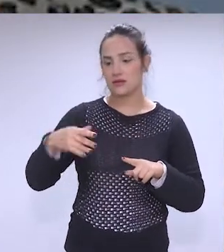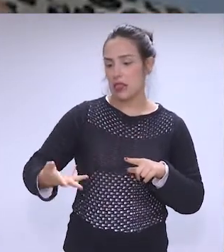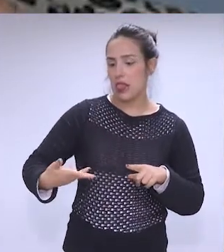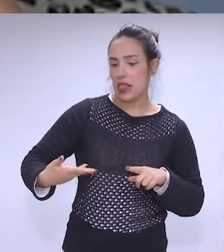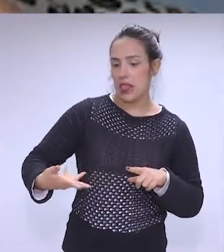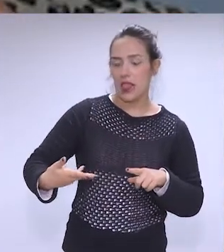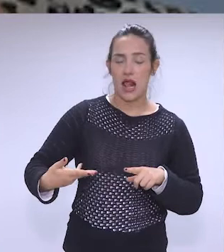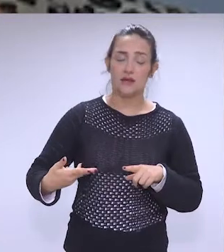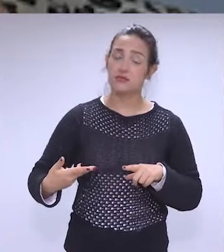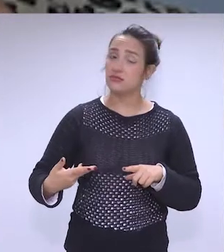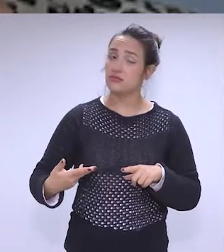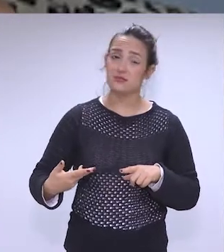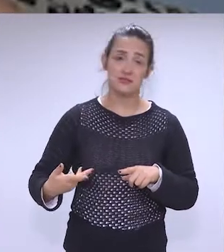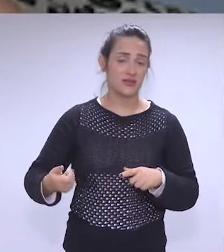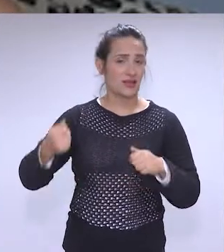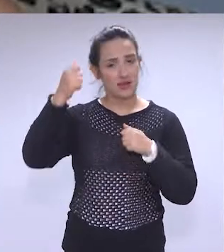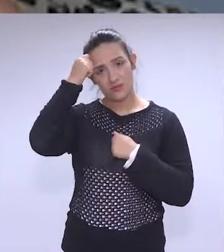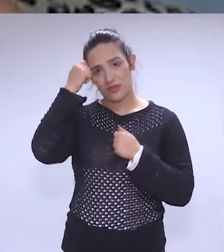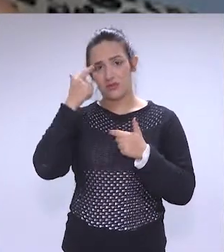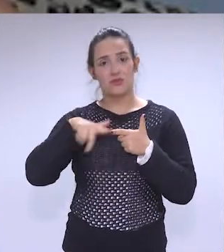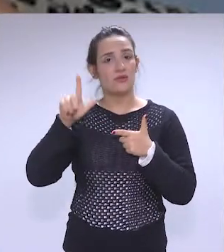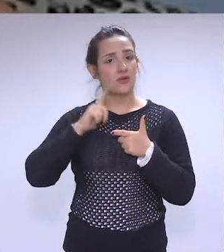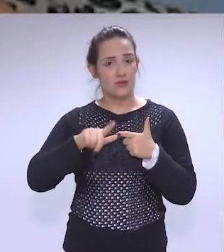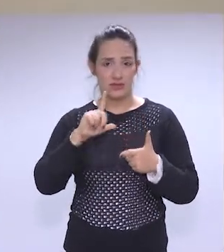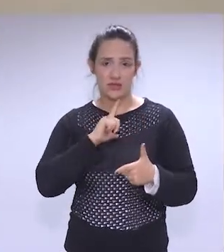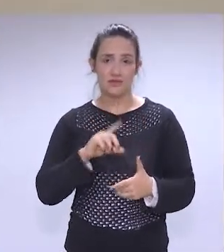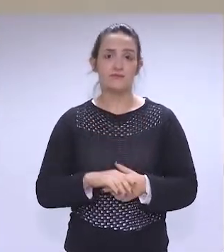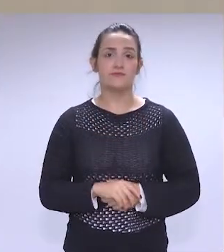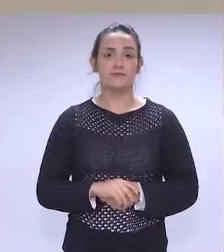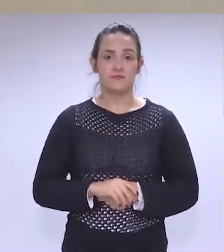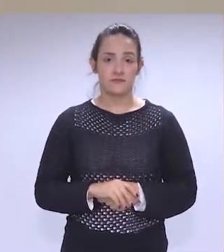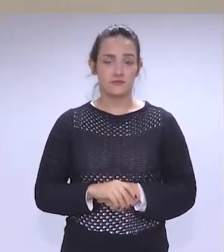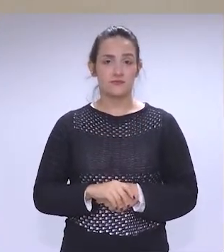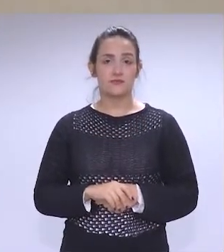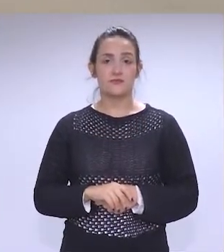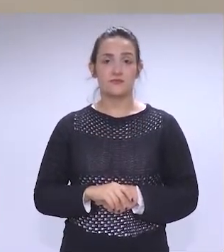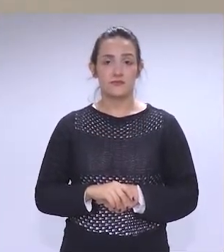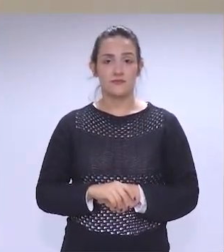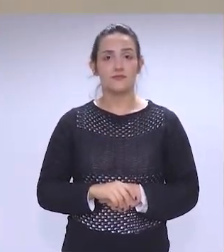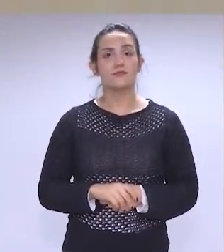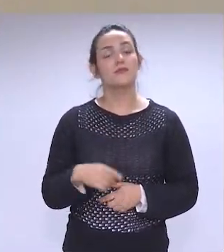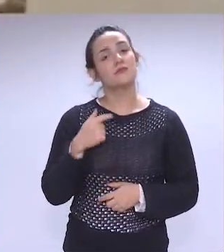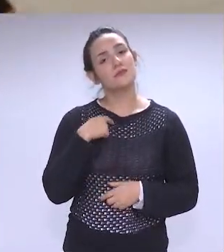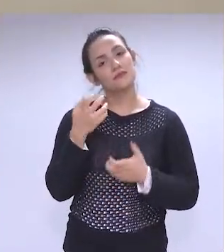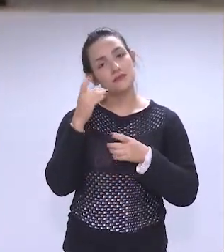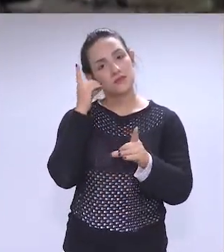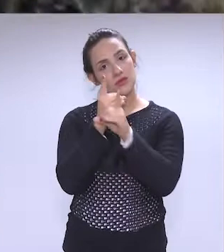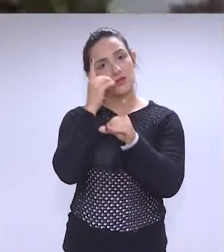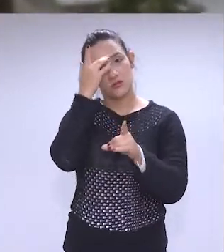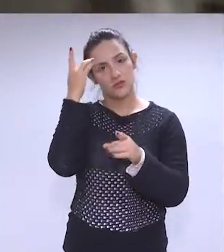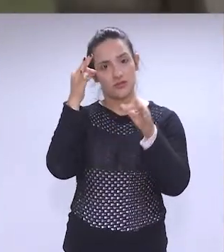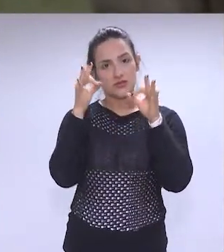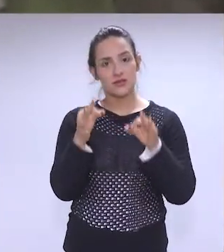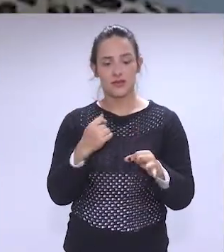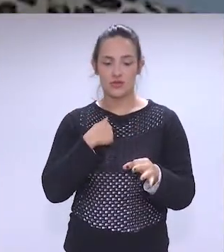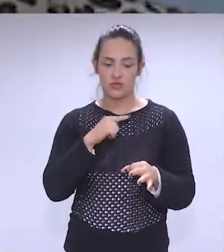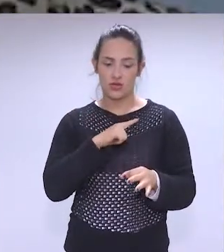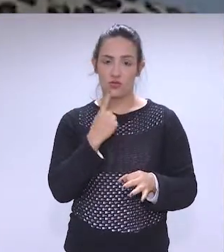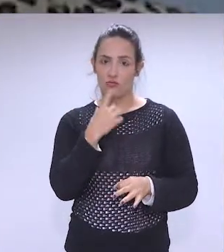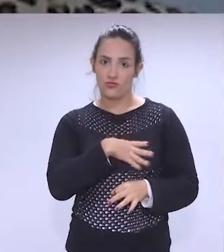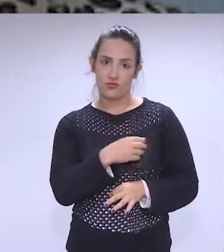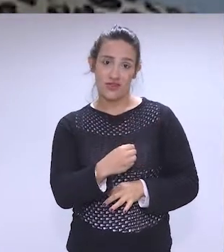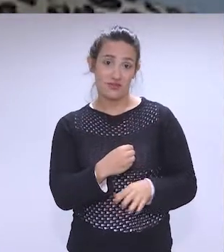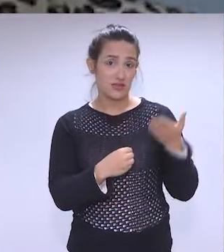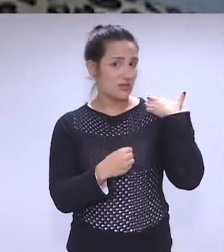pressa a gente acabou fazendo muita besteira. Encontrar a pessoa certa, porque agora eu tenho um filho,